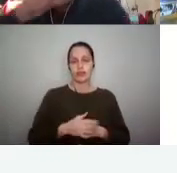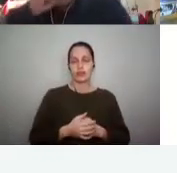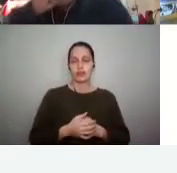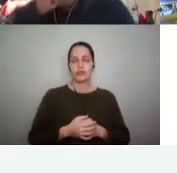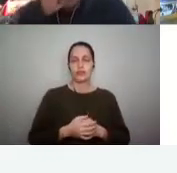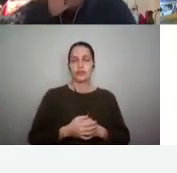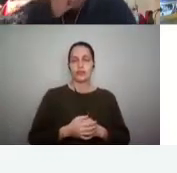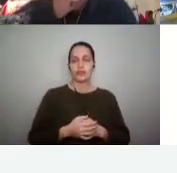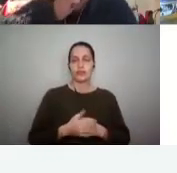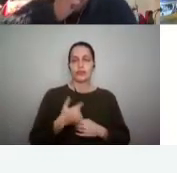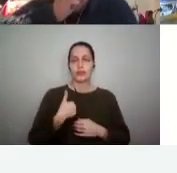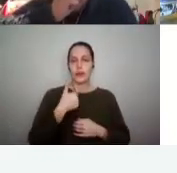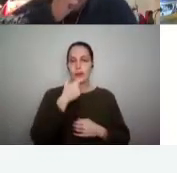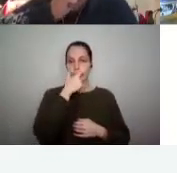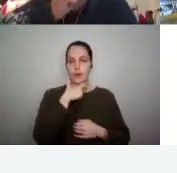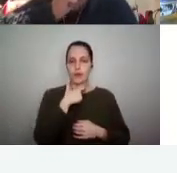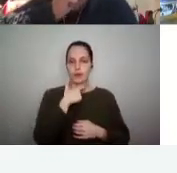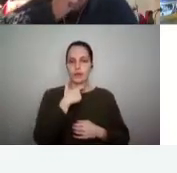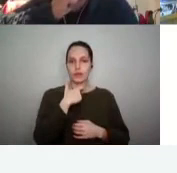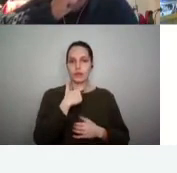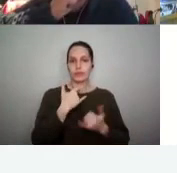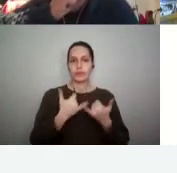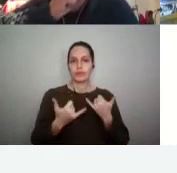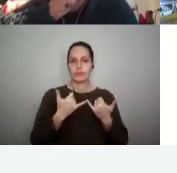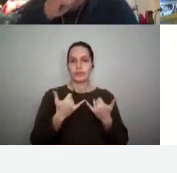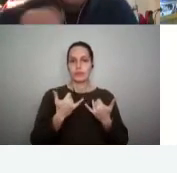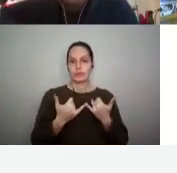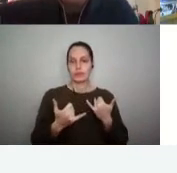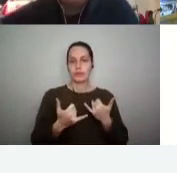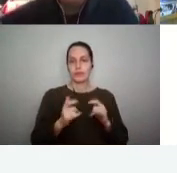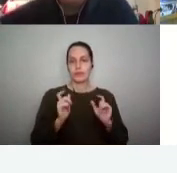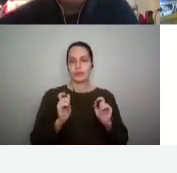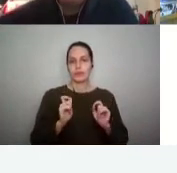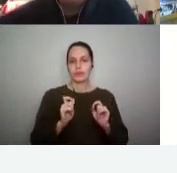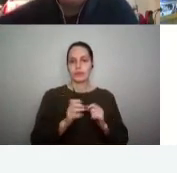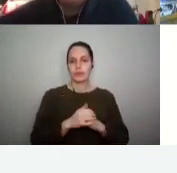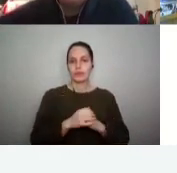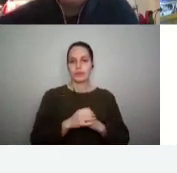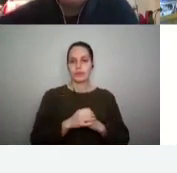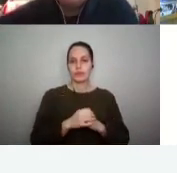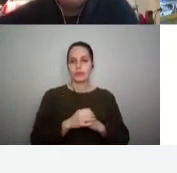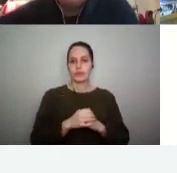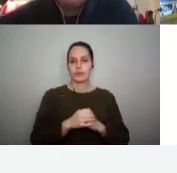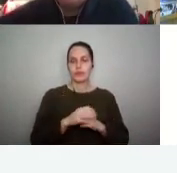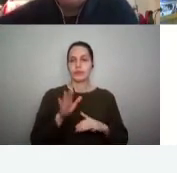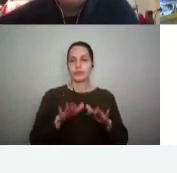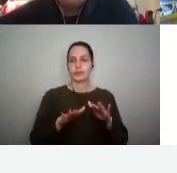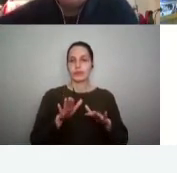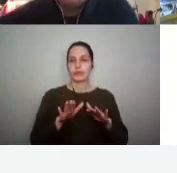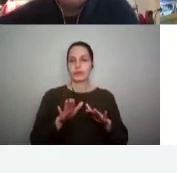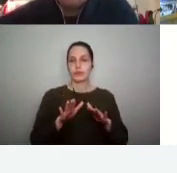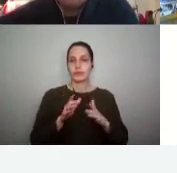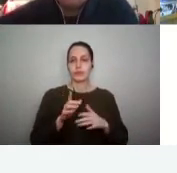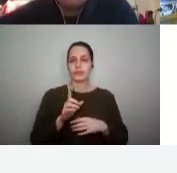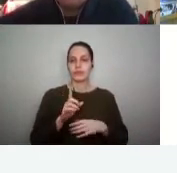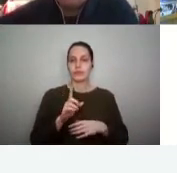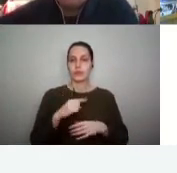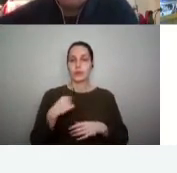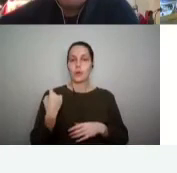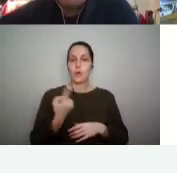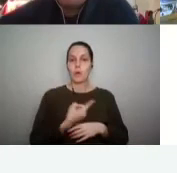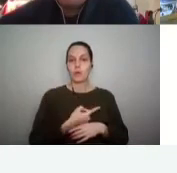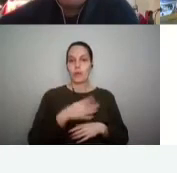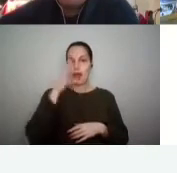Eu acho assim, por exemplo, que muitas vezes, em vez da gente aprender o resultado da